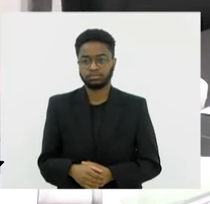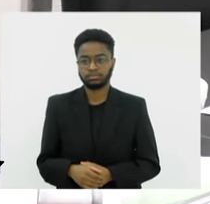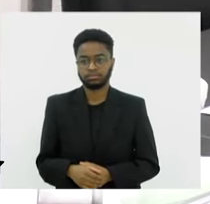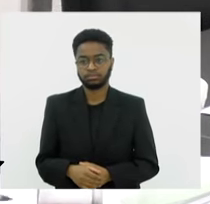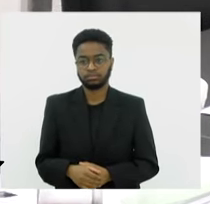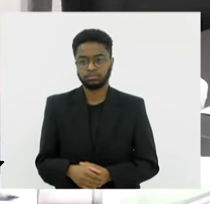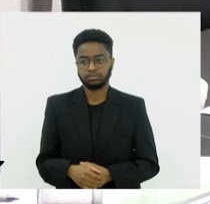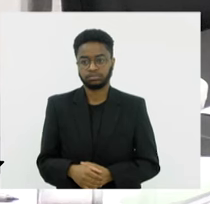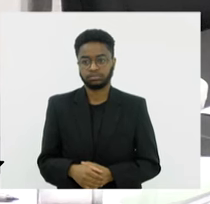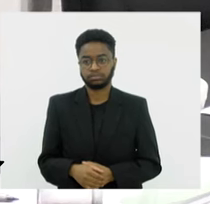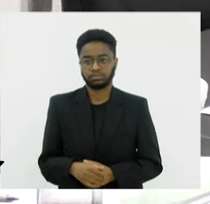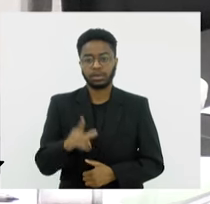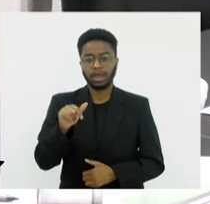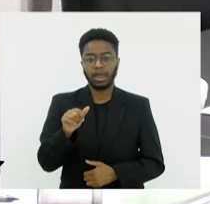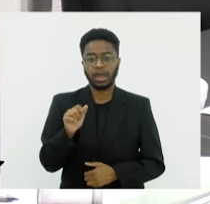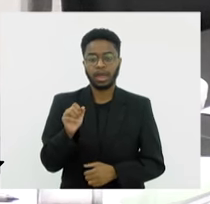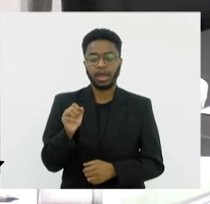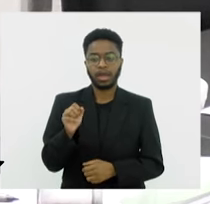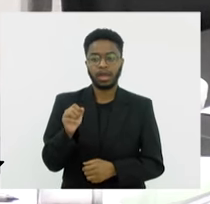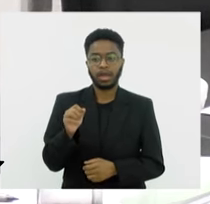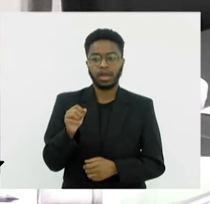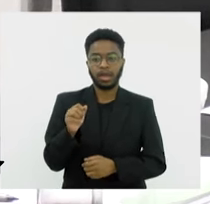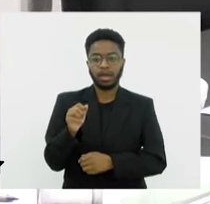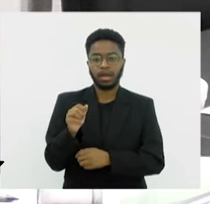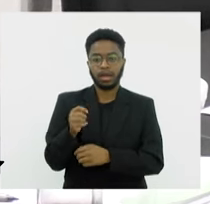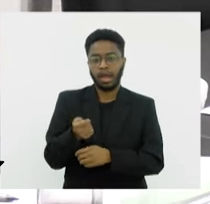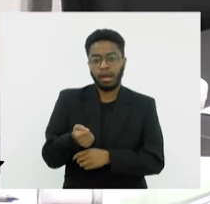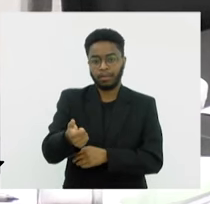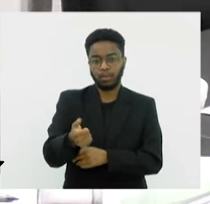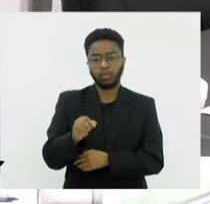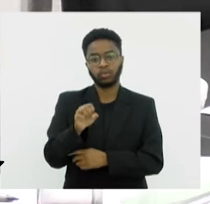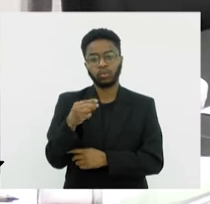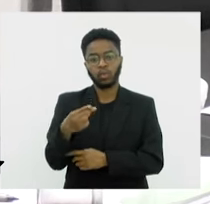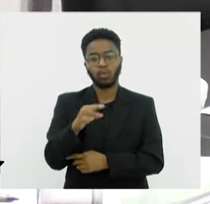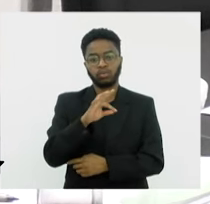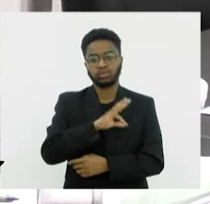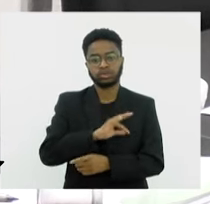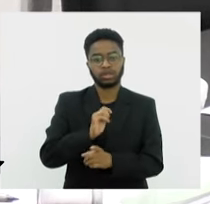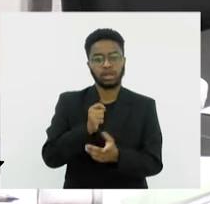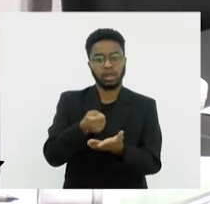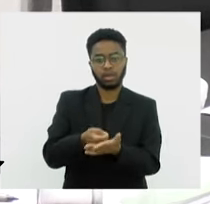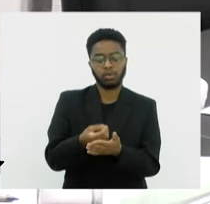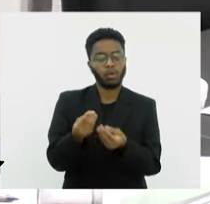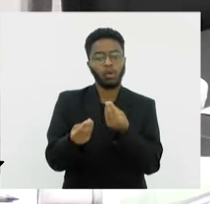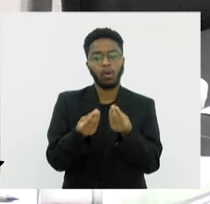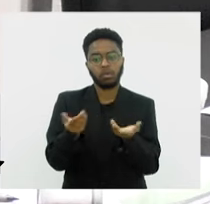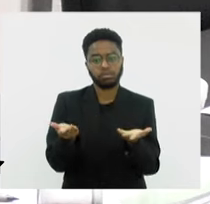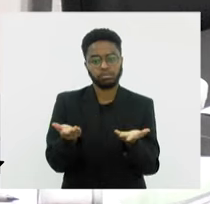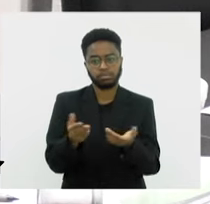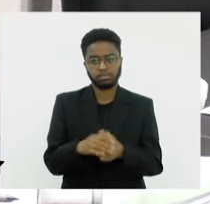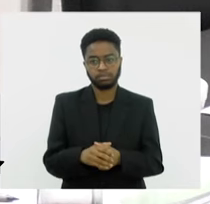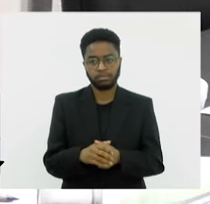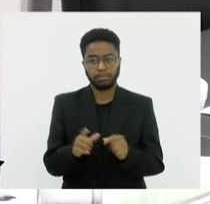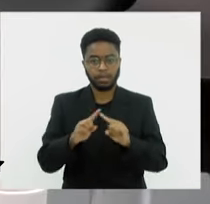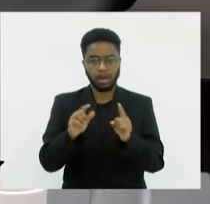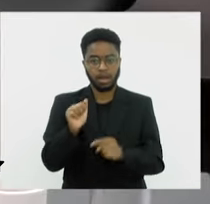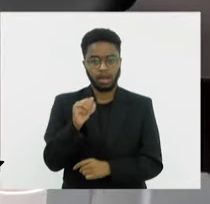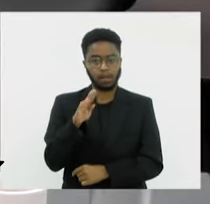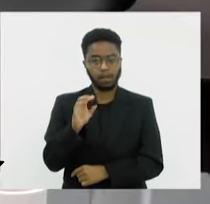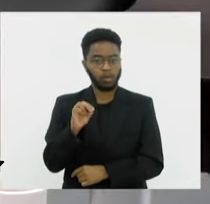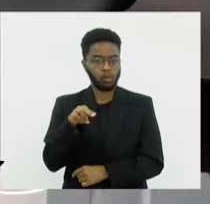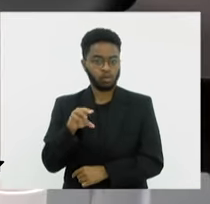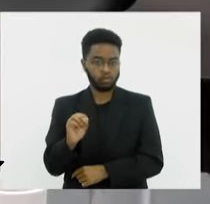É abono, é remuneração, mas sim, é remuneração, lato sensu. Abono. Mas abono. Aí